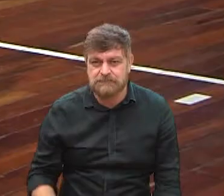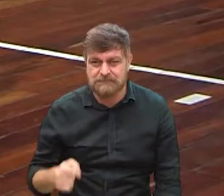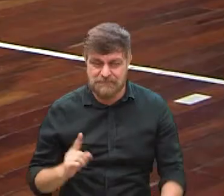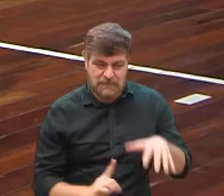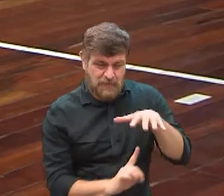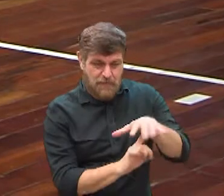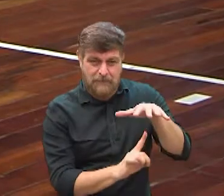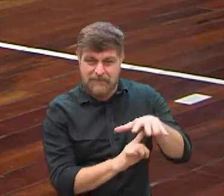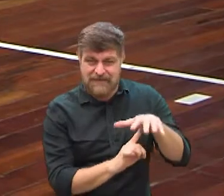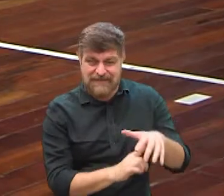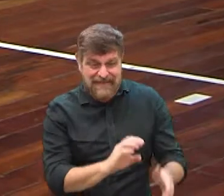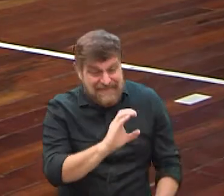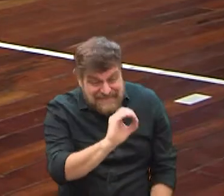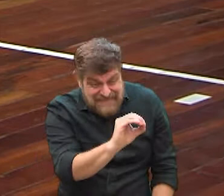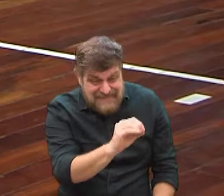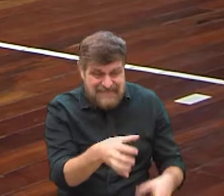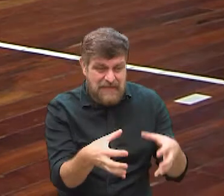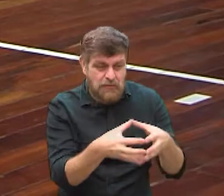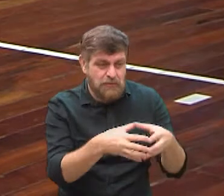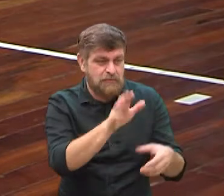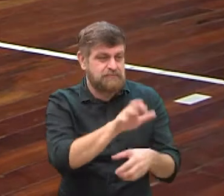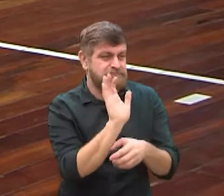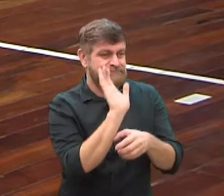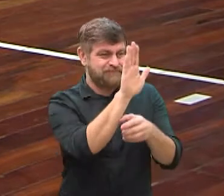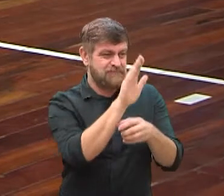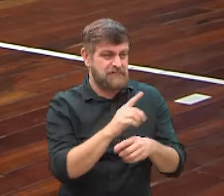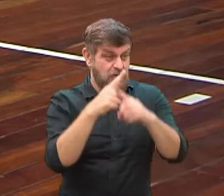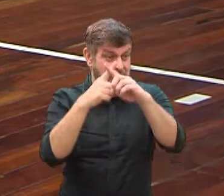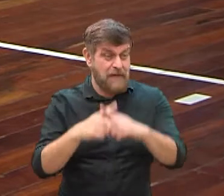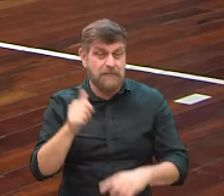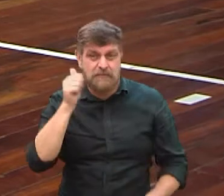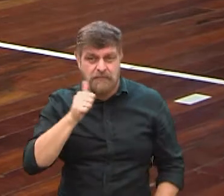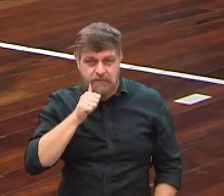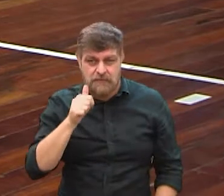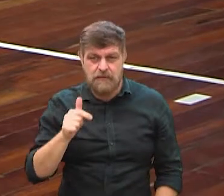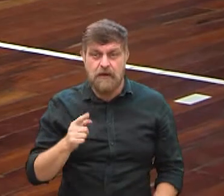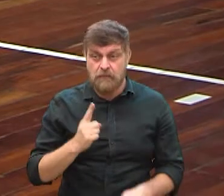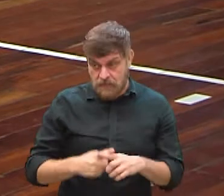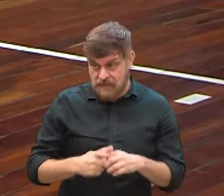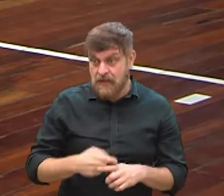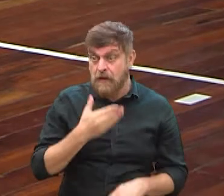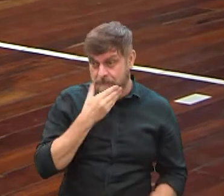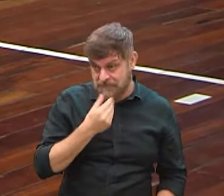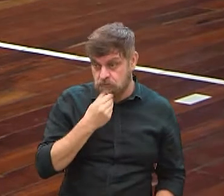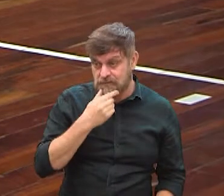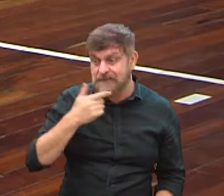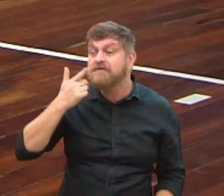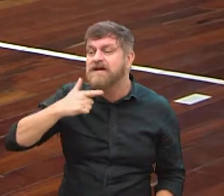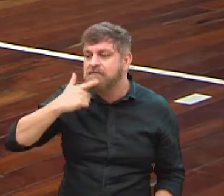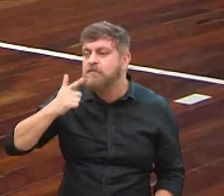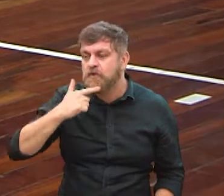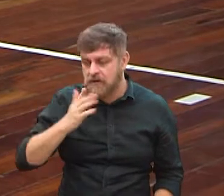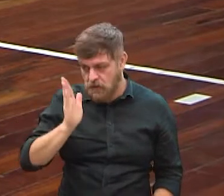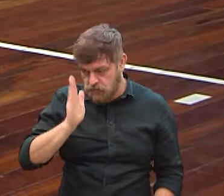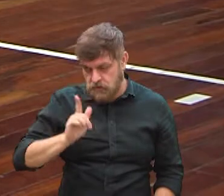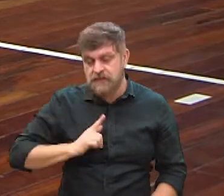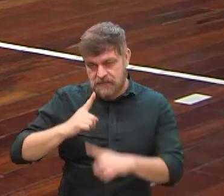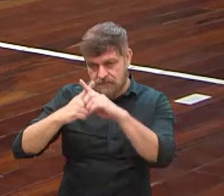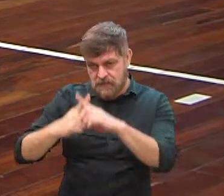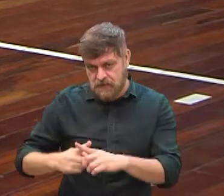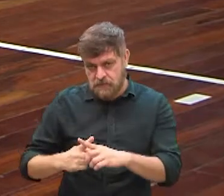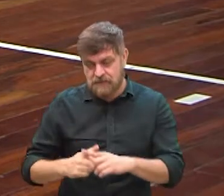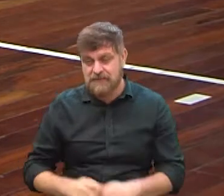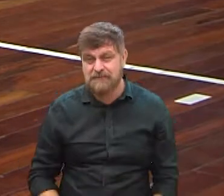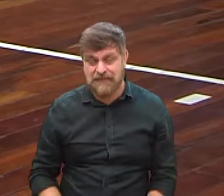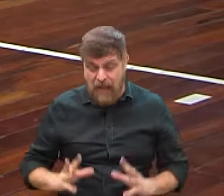lá no Paraná não tem nenhum time que disputa o feminino, porque o masculino já disputou, né, Campo Mourão já disputou também, mas é tudo